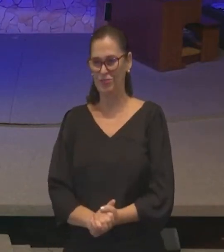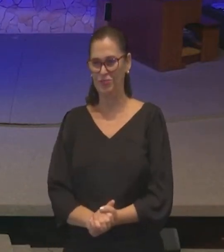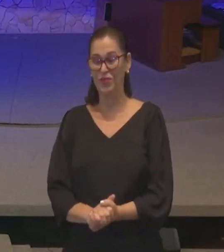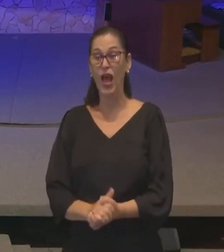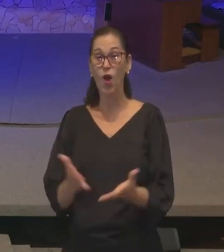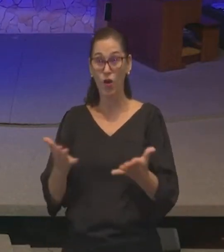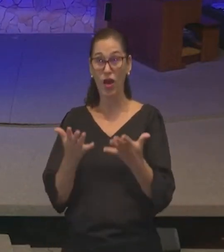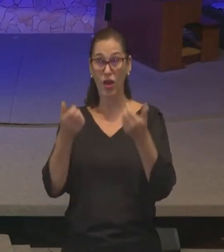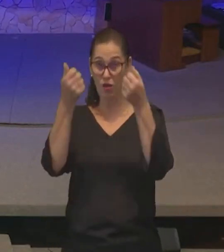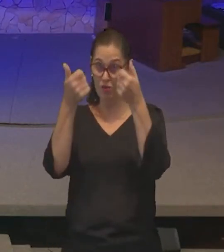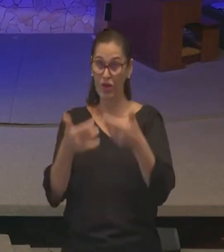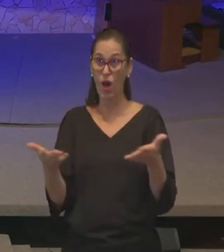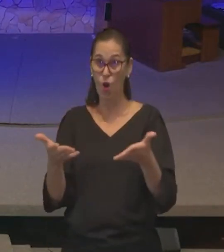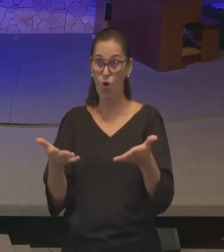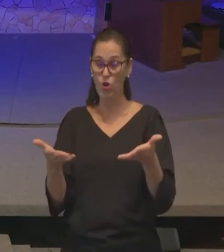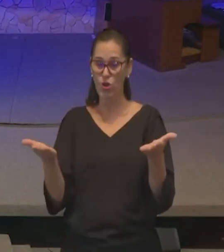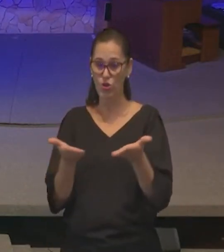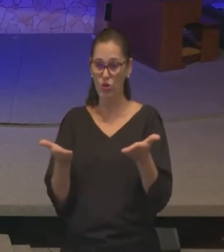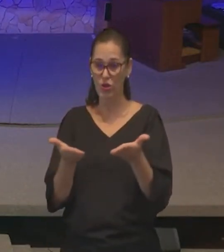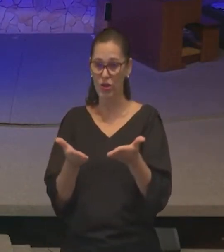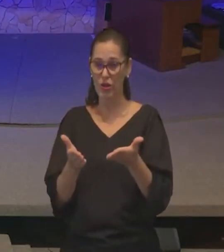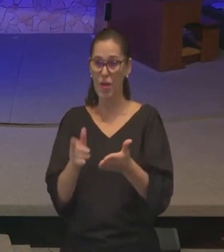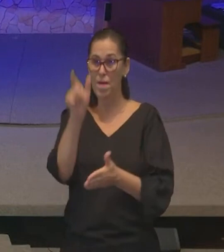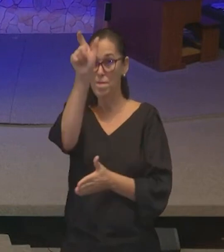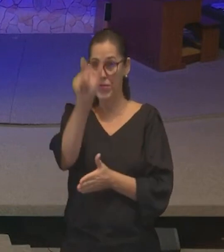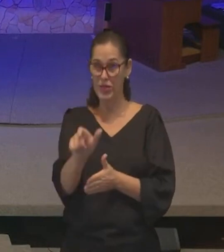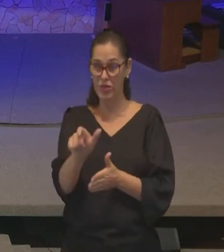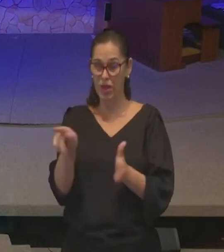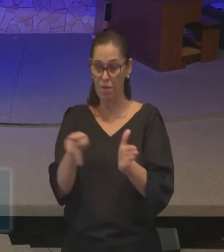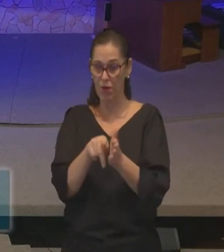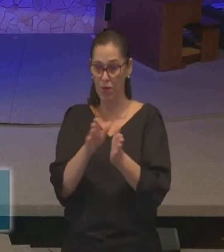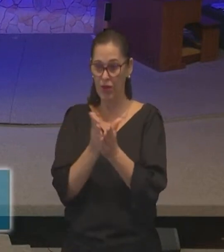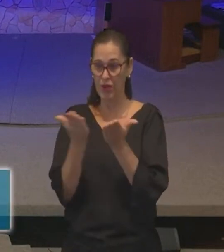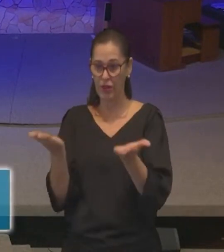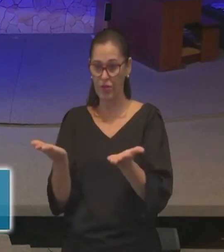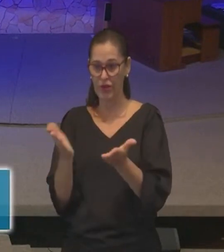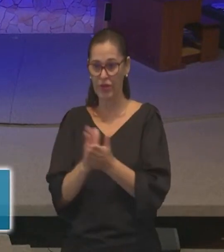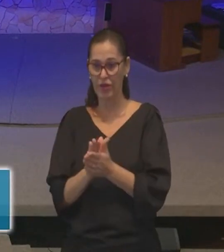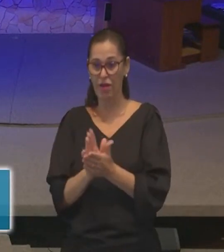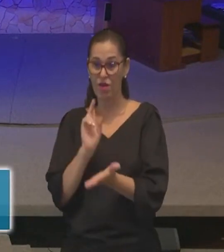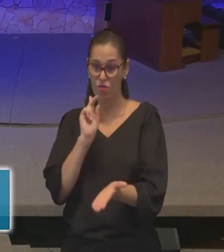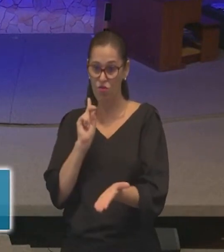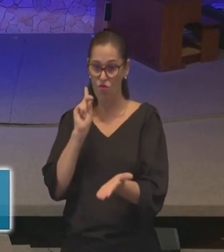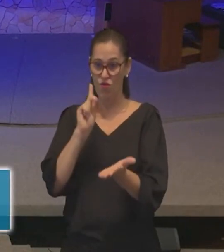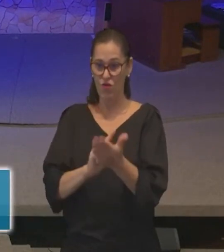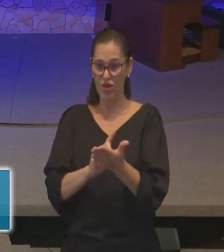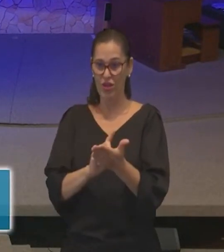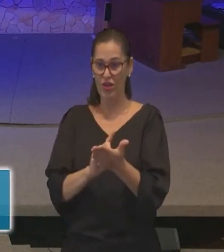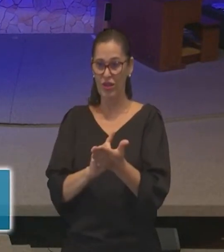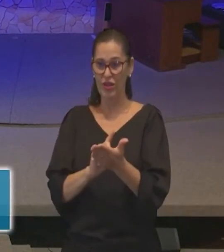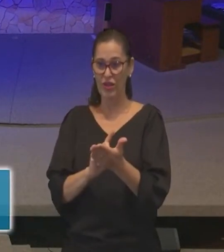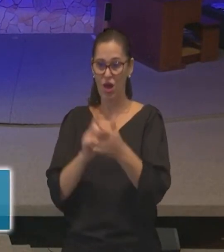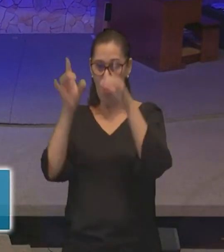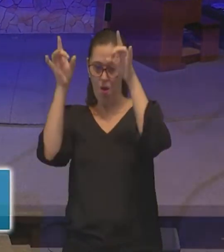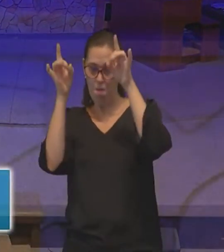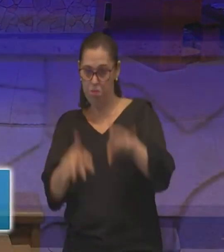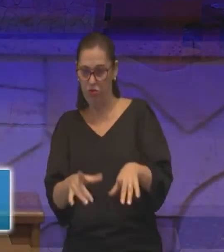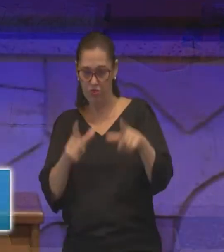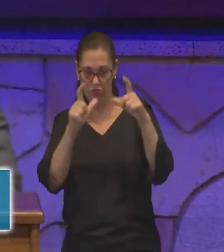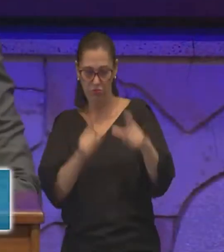Eu quero falar nesta noite sobre um personagem bíblico que literalmente foi jogado num